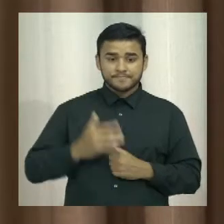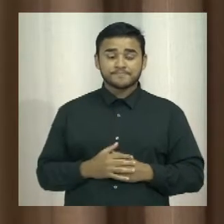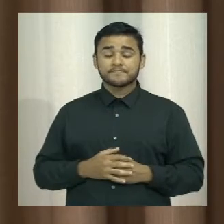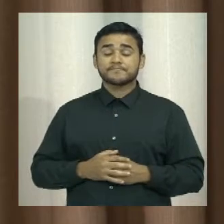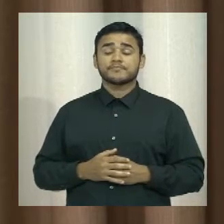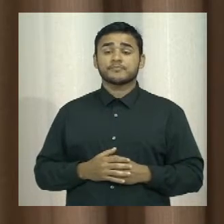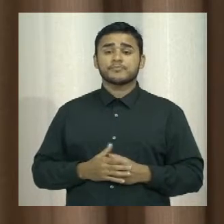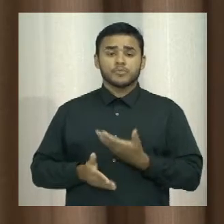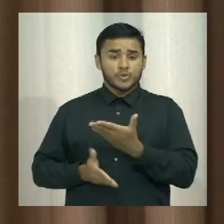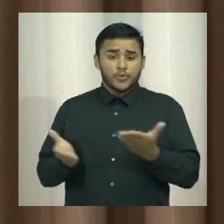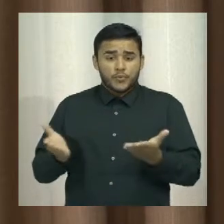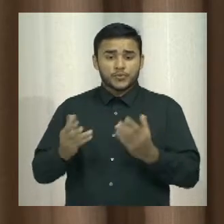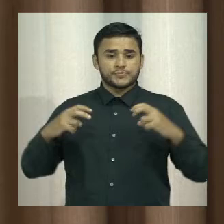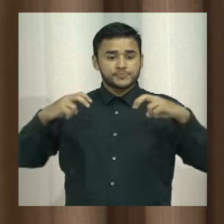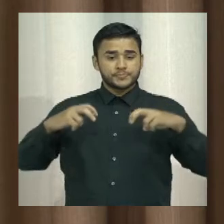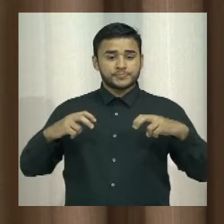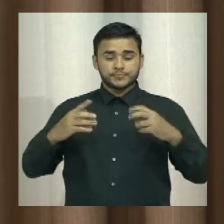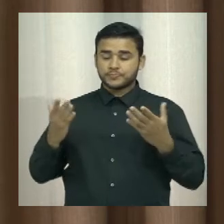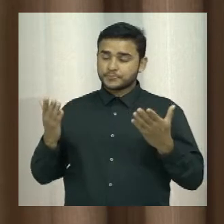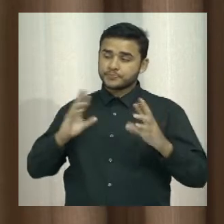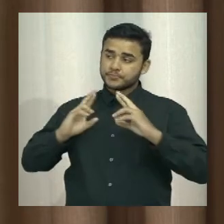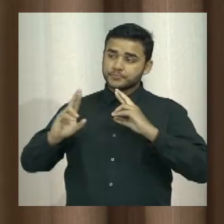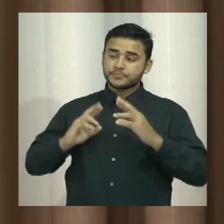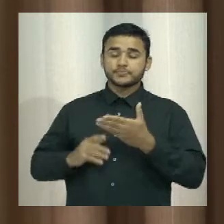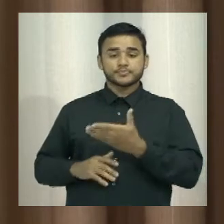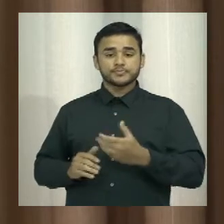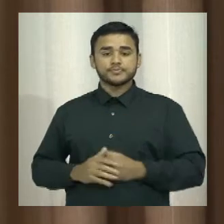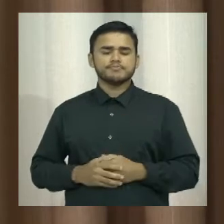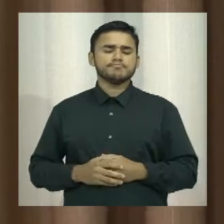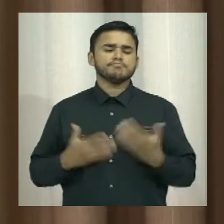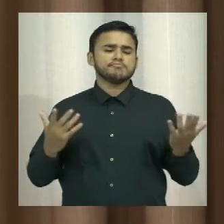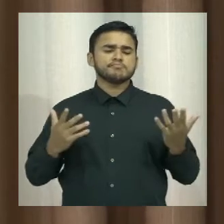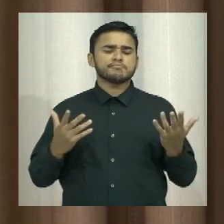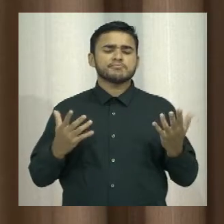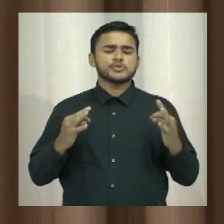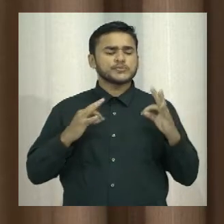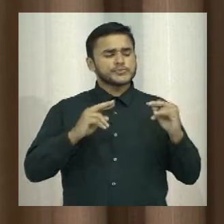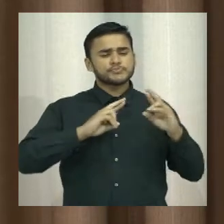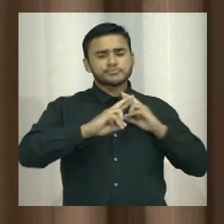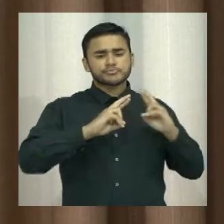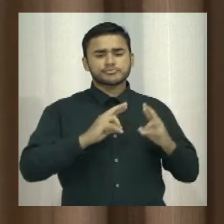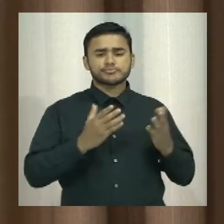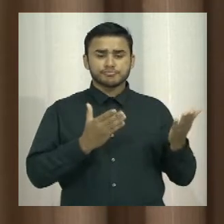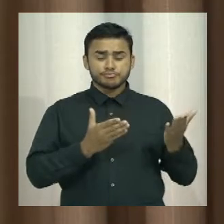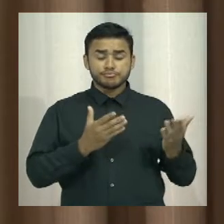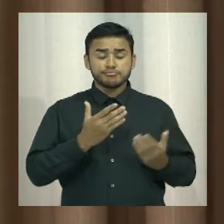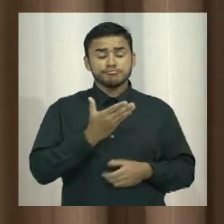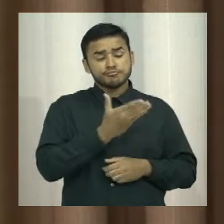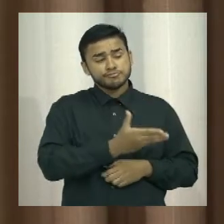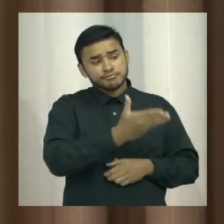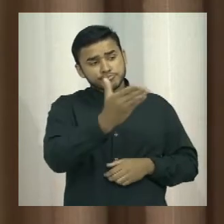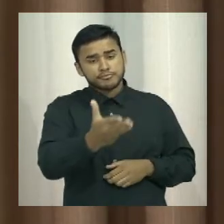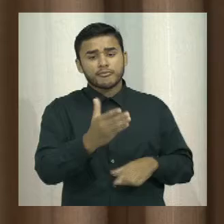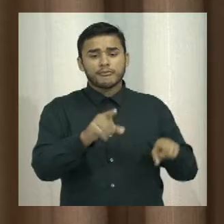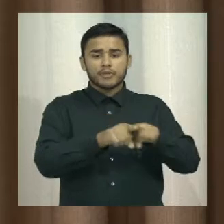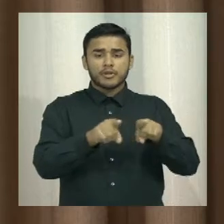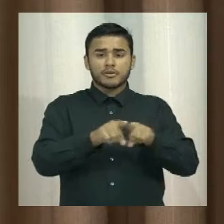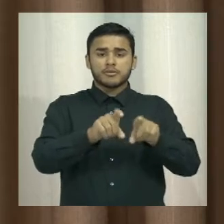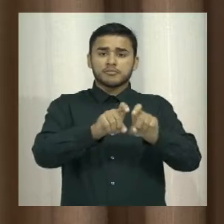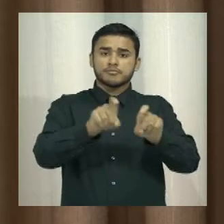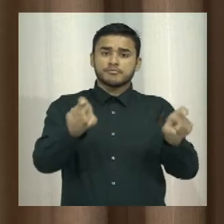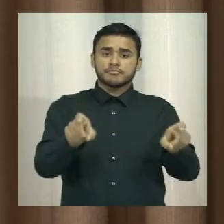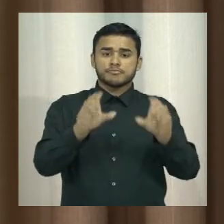conosco aqui do programa. E para tratarmos mais ainda de detalhes sobre essa pauta, convidamos, além da vereadora, o ginecologista